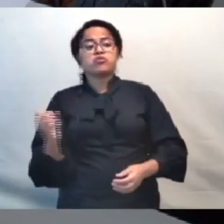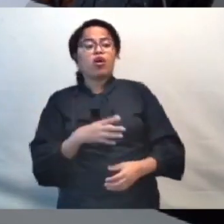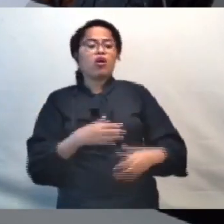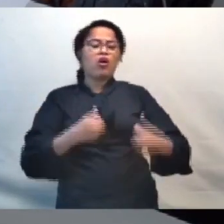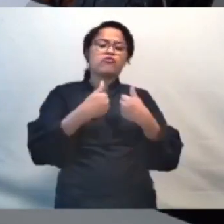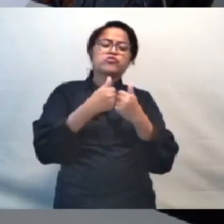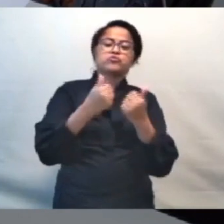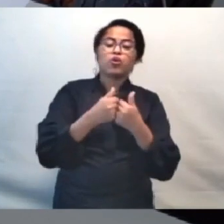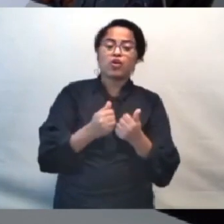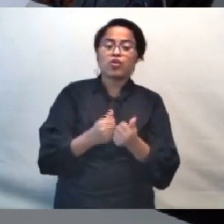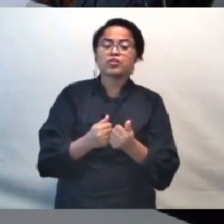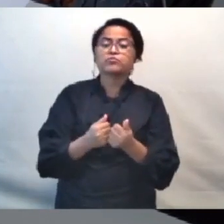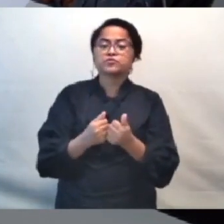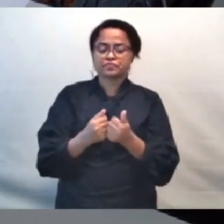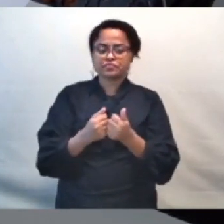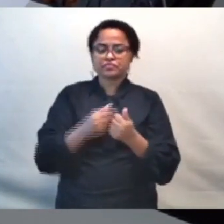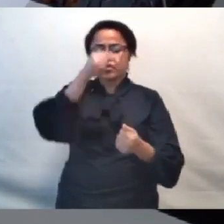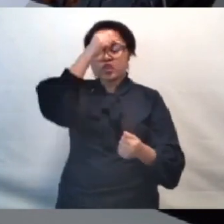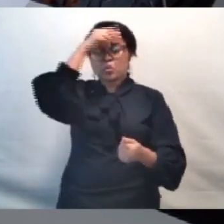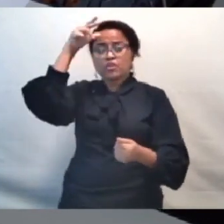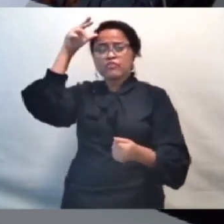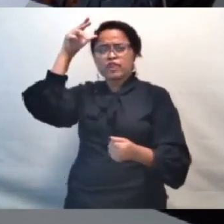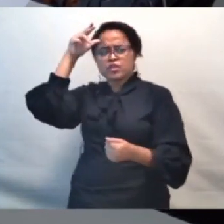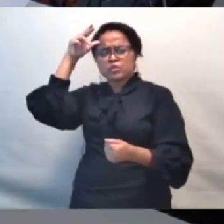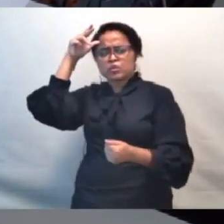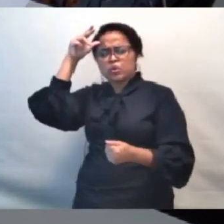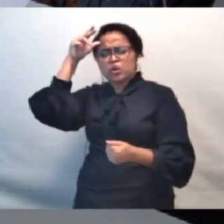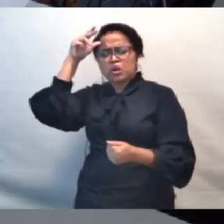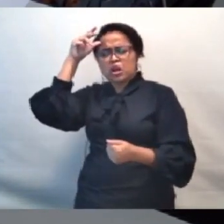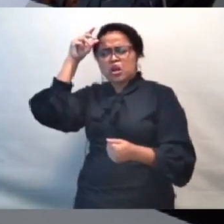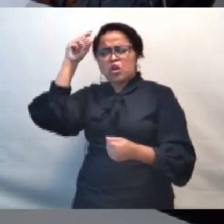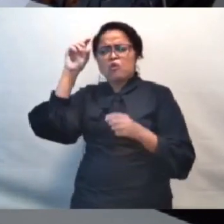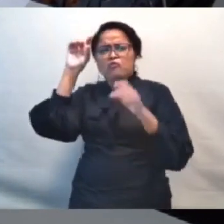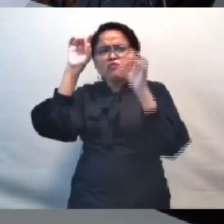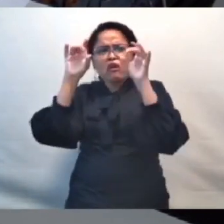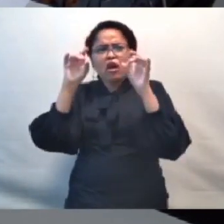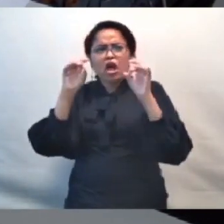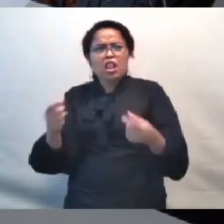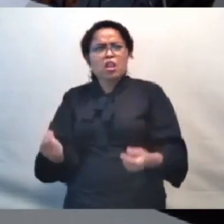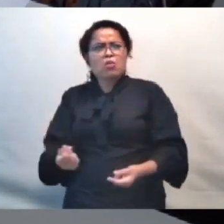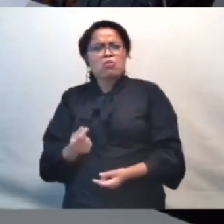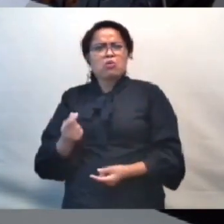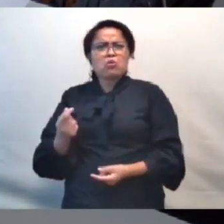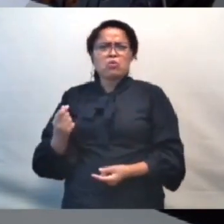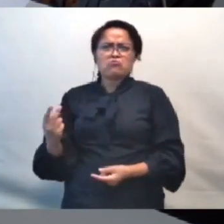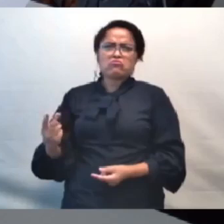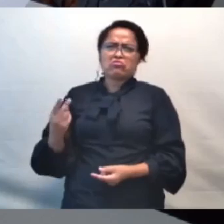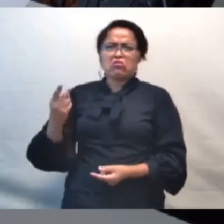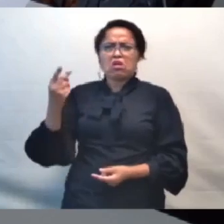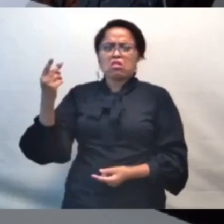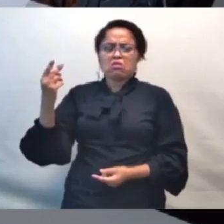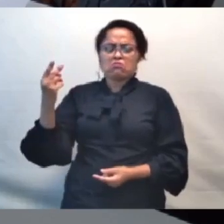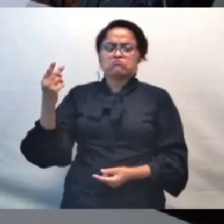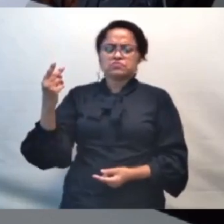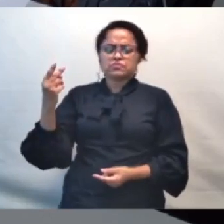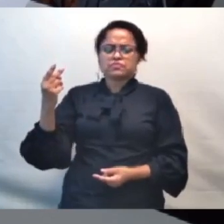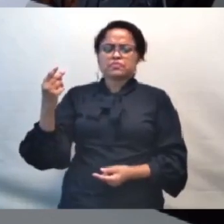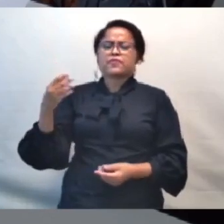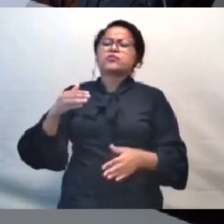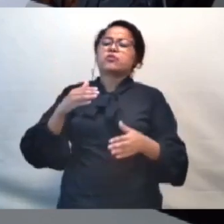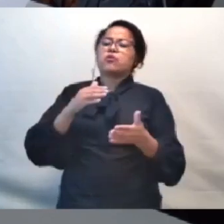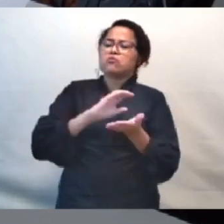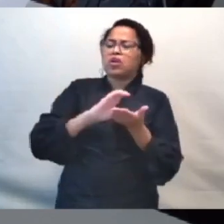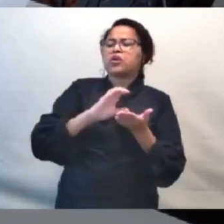valor específico de passagem, a participação nossa com a entrada de recursos. Então, nesse